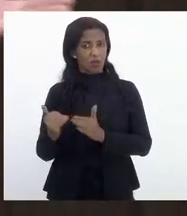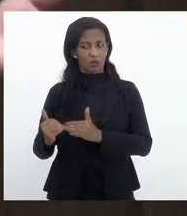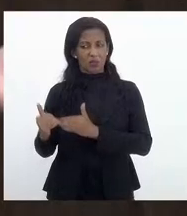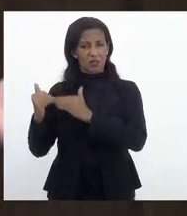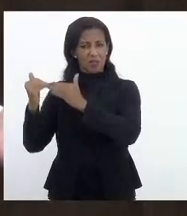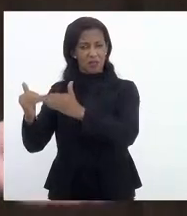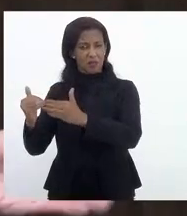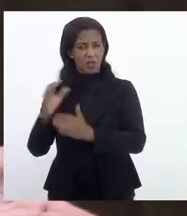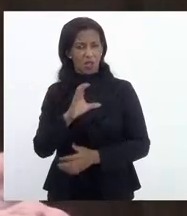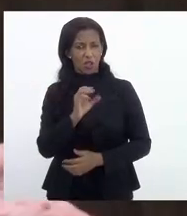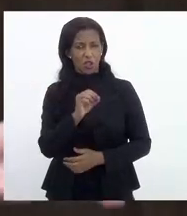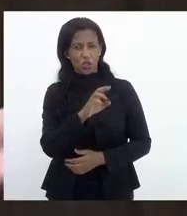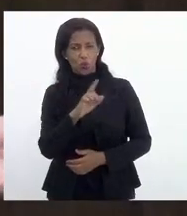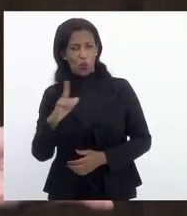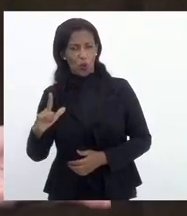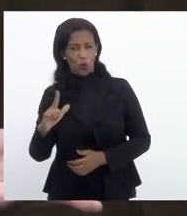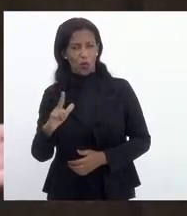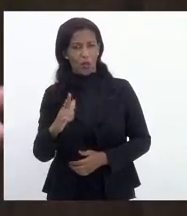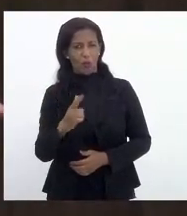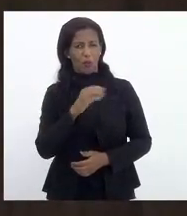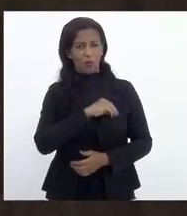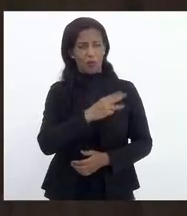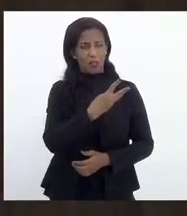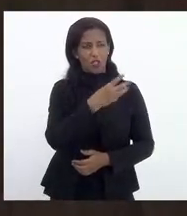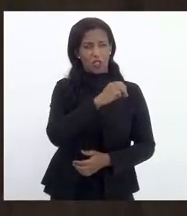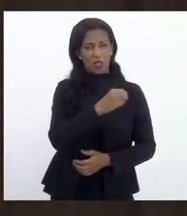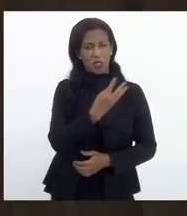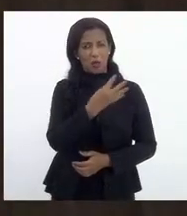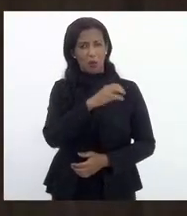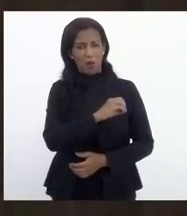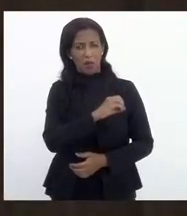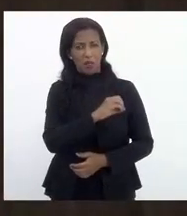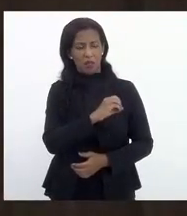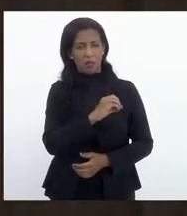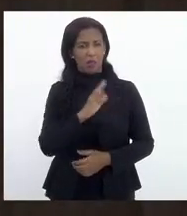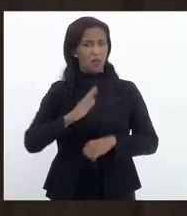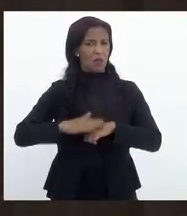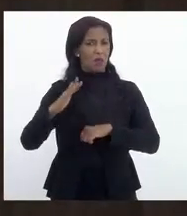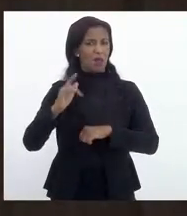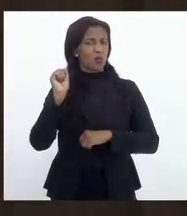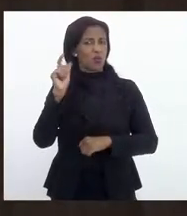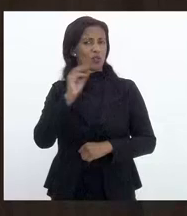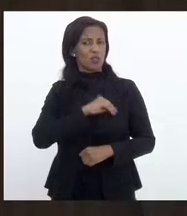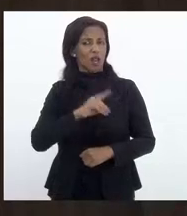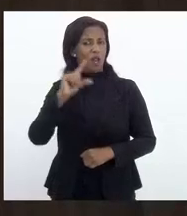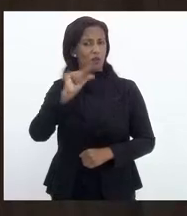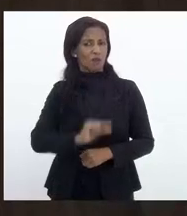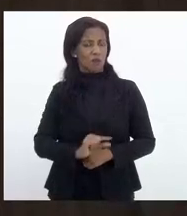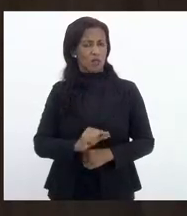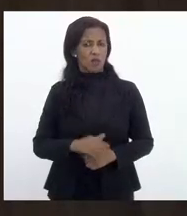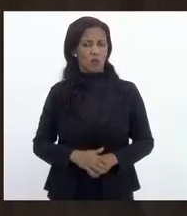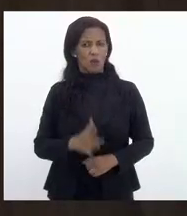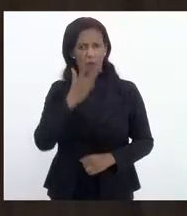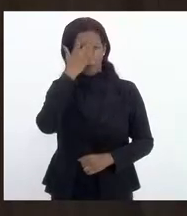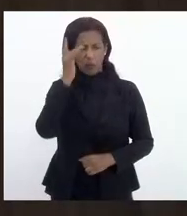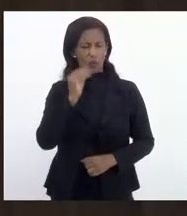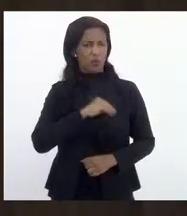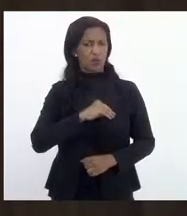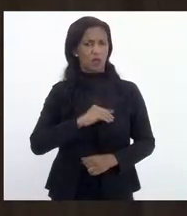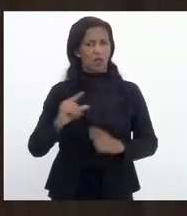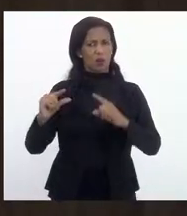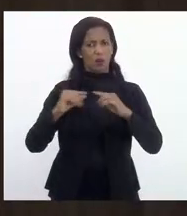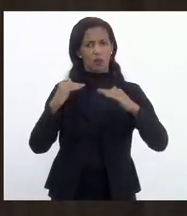cima de um coronel que ganha 30 40 é bem maior que quem ganha lá lá embaixo quem ganha abaixo